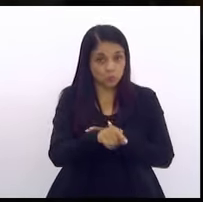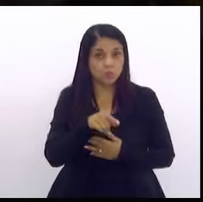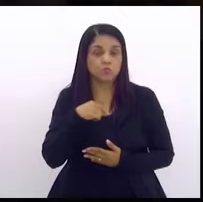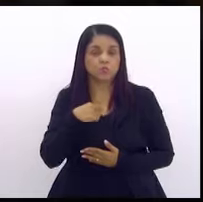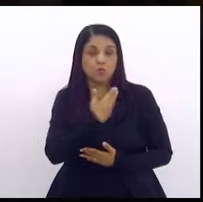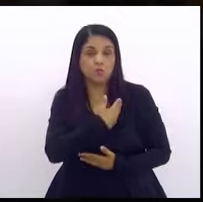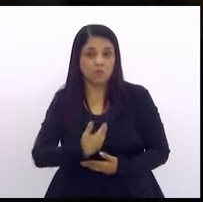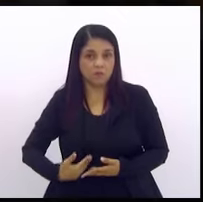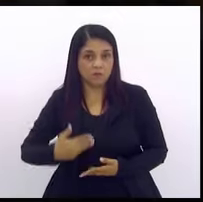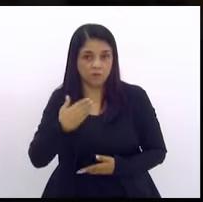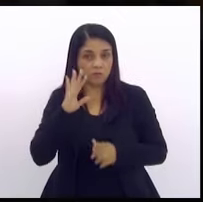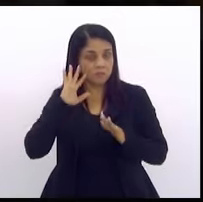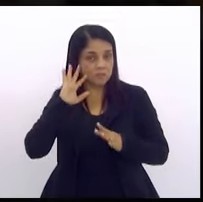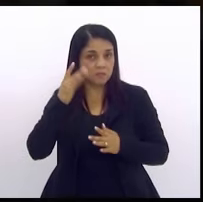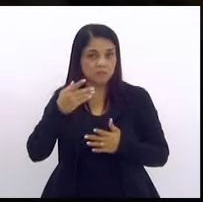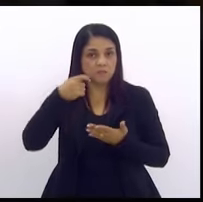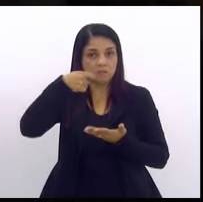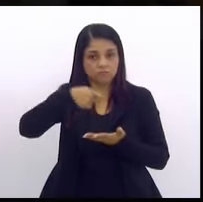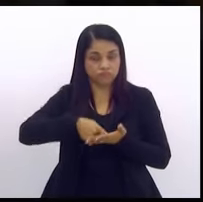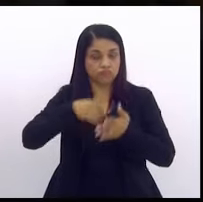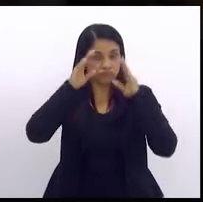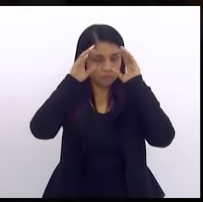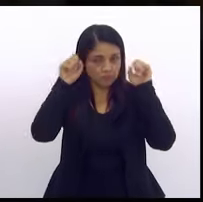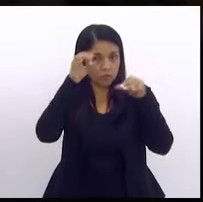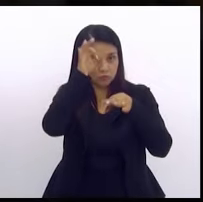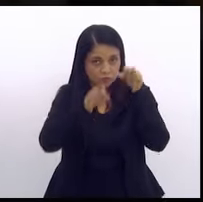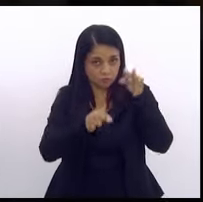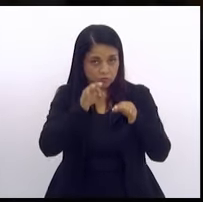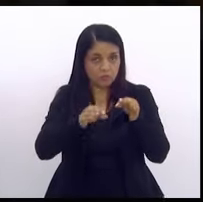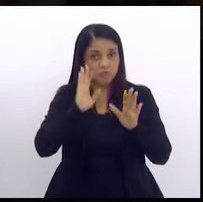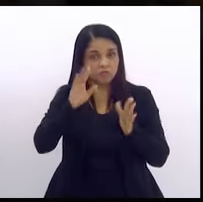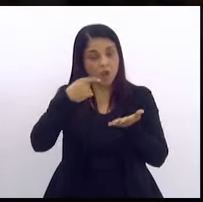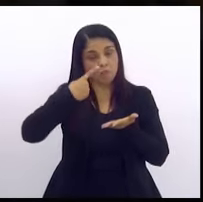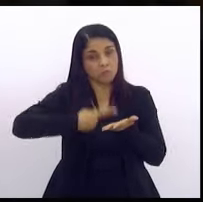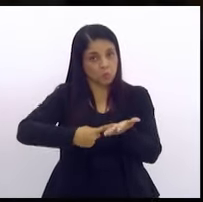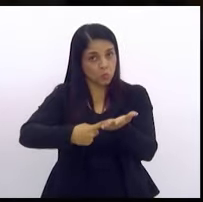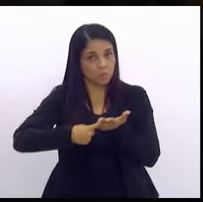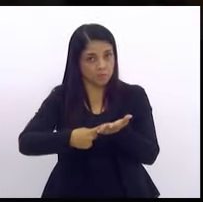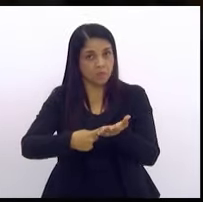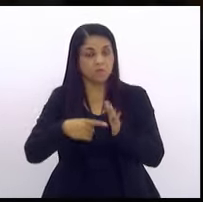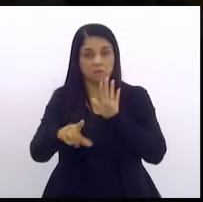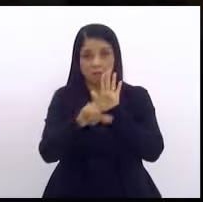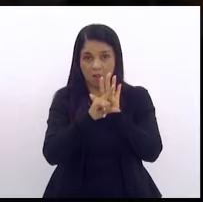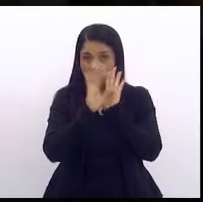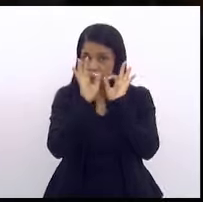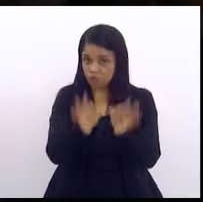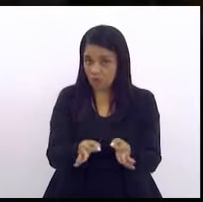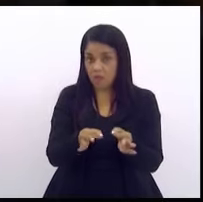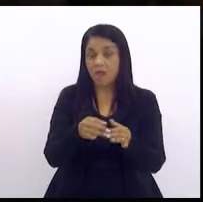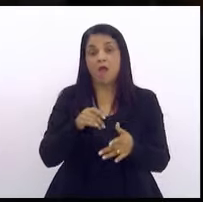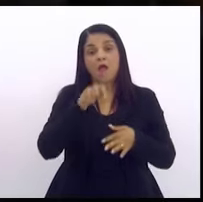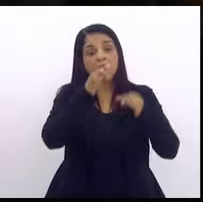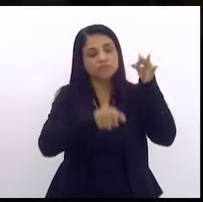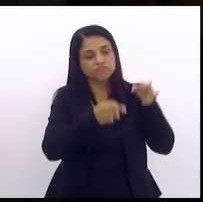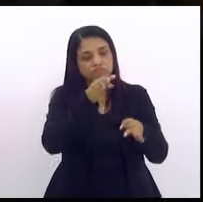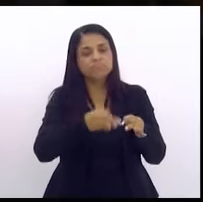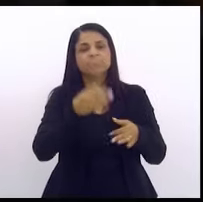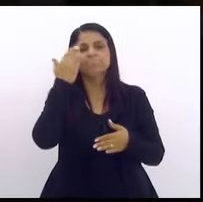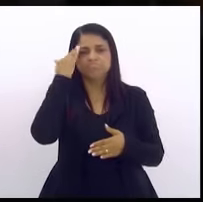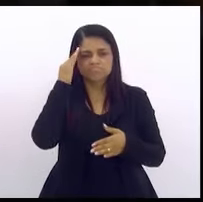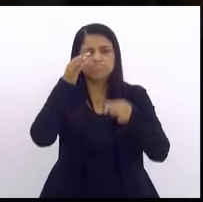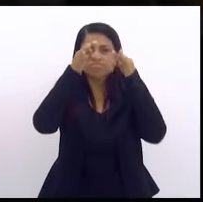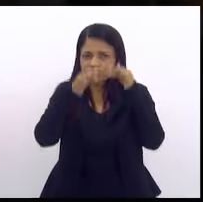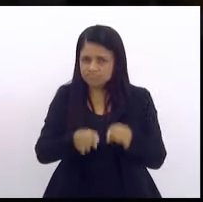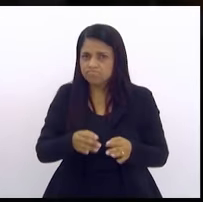contra a decisão do Tribunal de Justiça, que já determinava o cumprimento dessa lei, a Justiça manteve o entendimento de